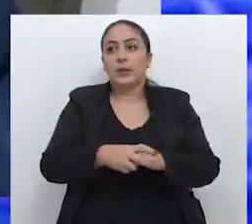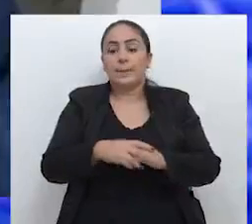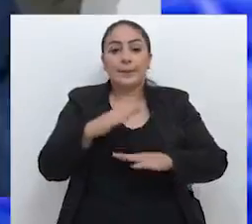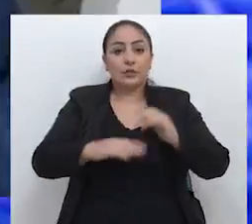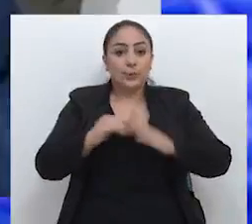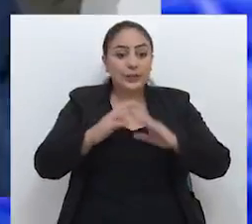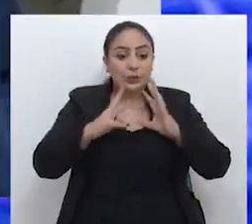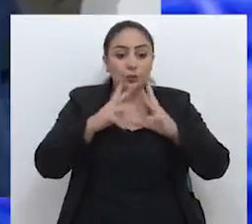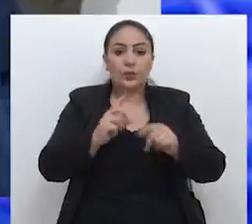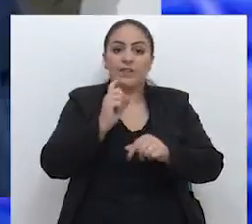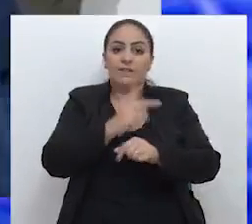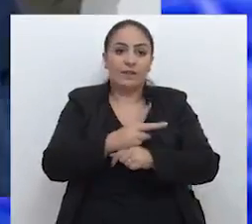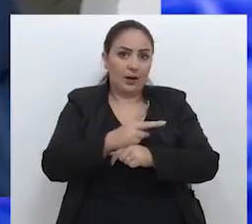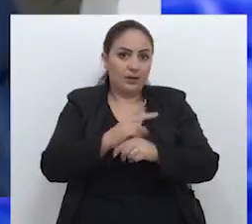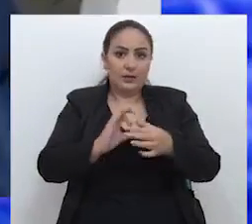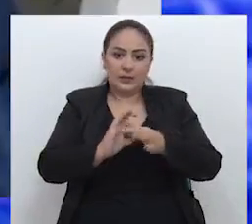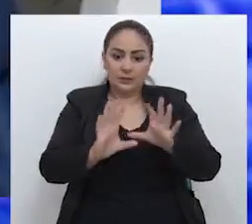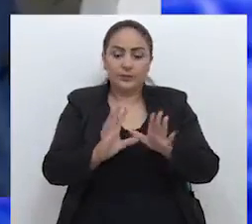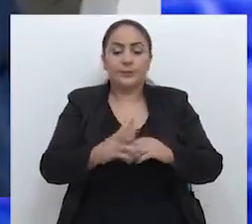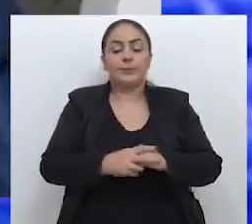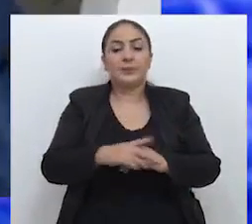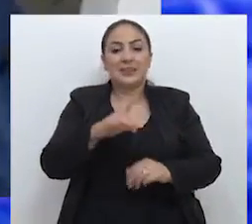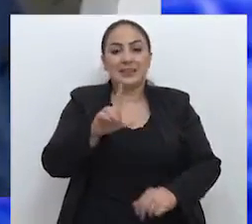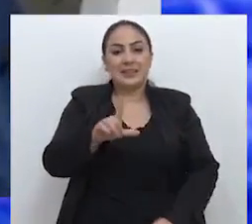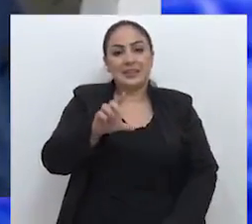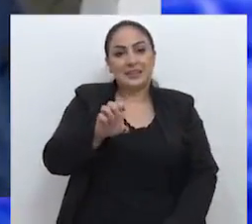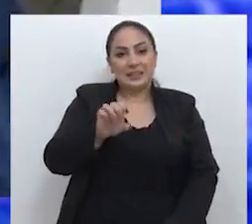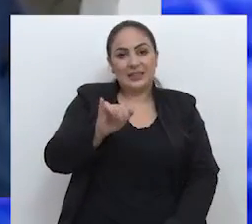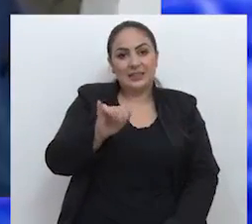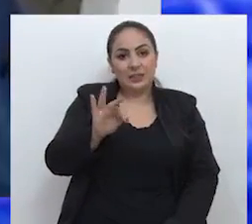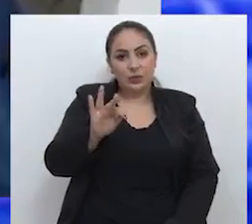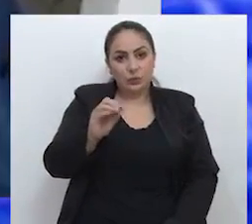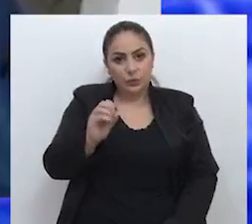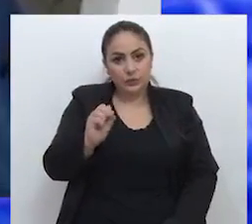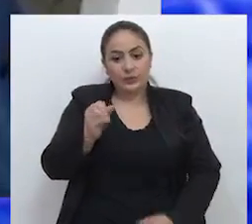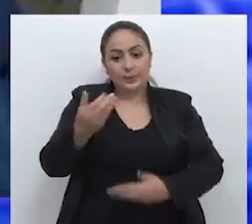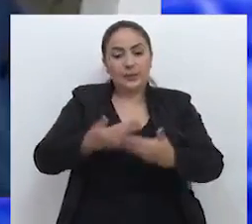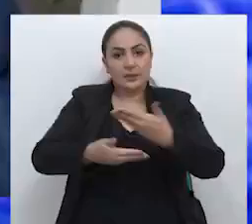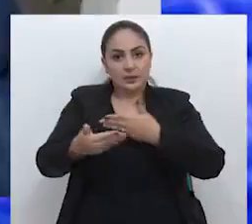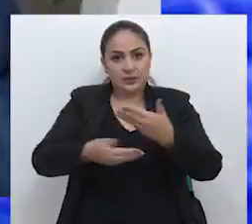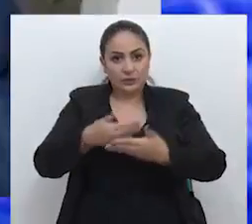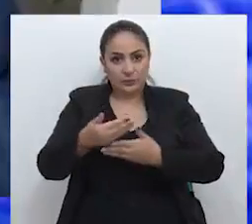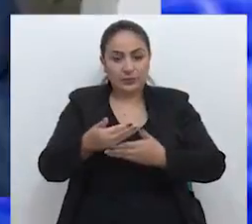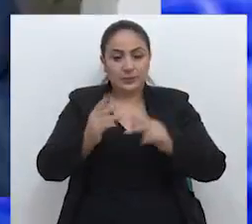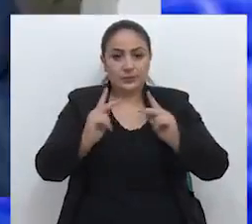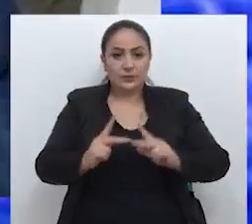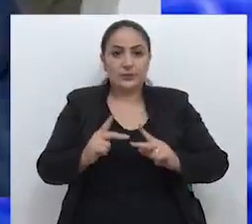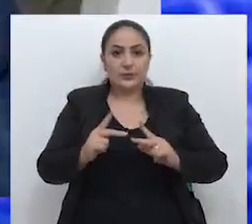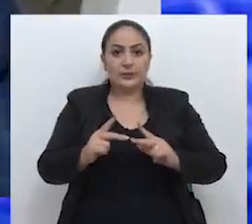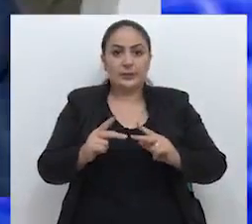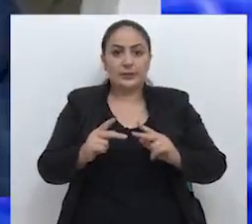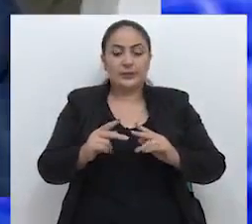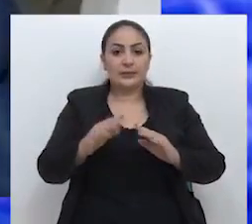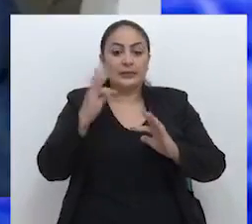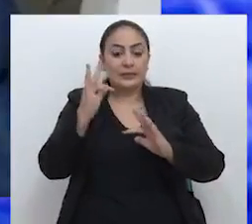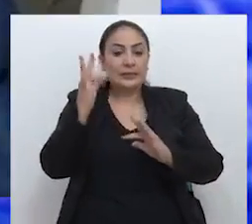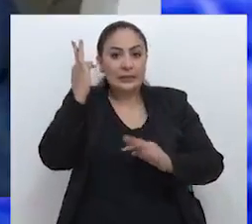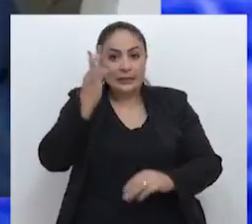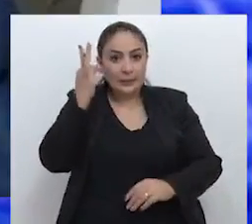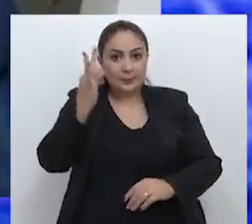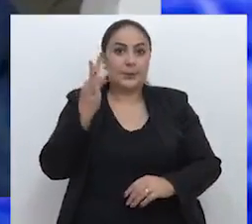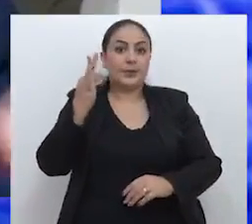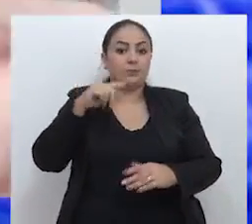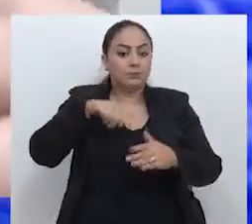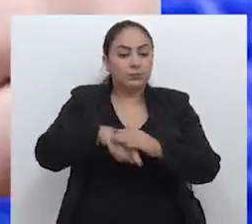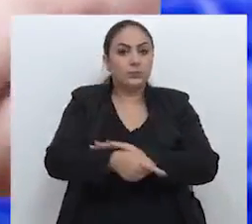e praticamente toda vaga ainda. Leitos para atendimento dos pacientes em unidades de terapia